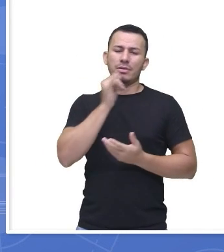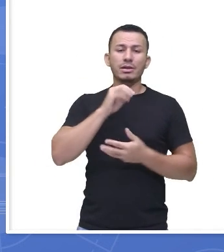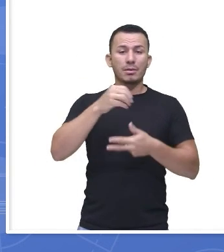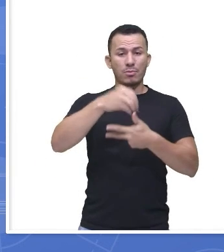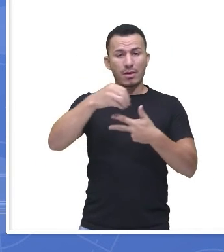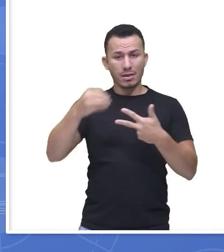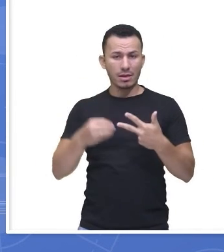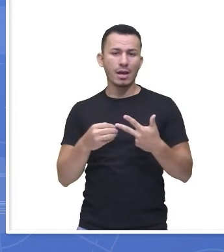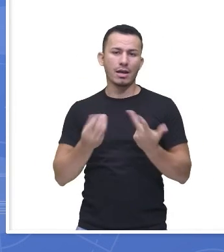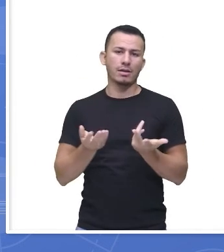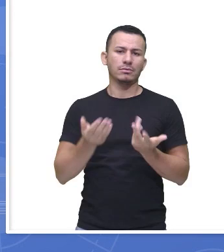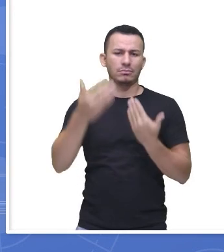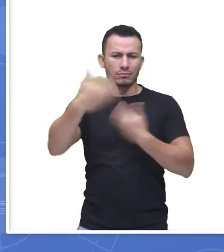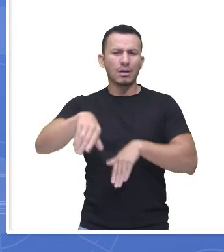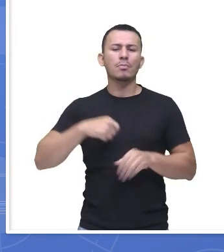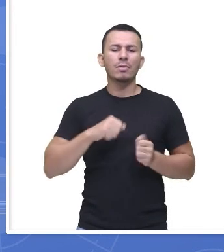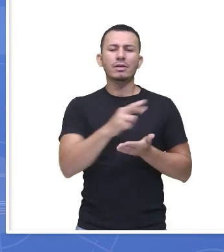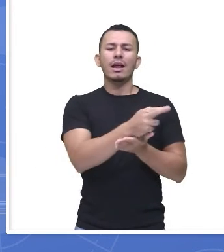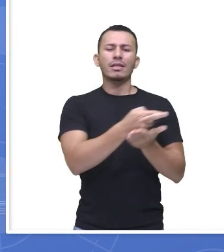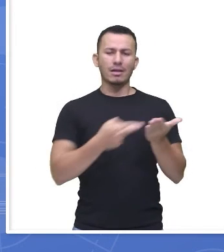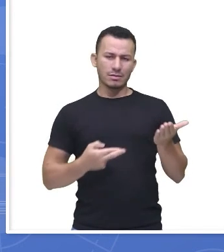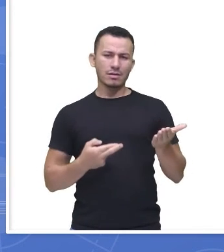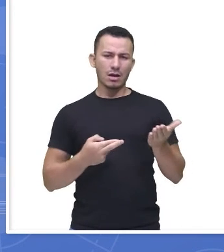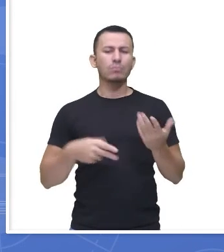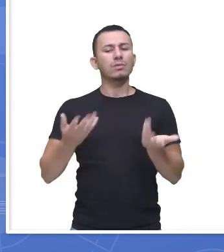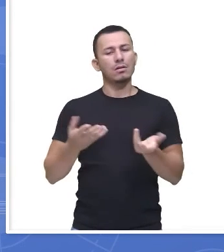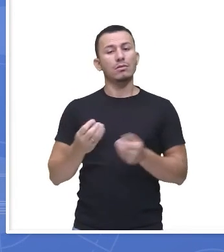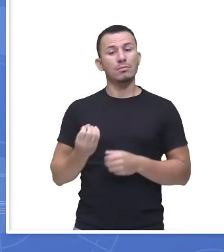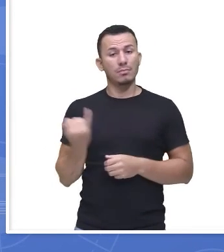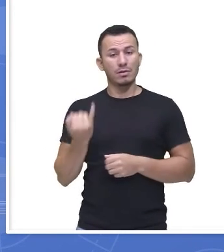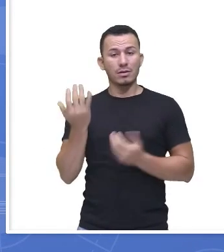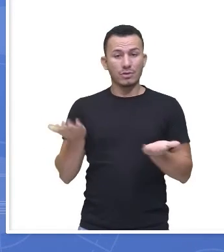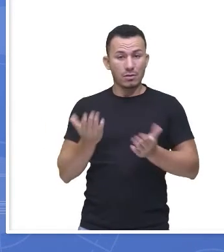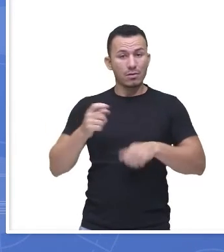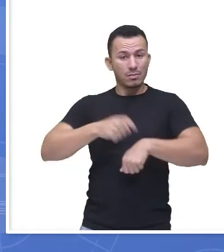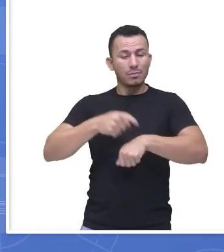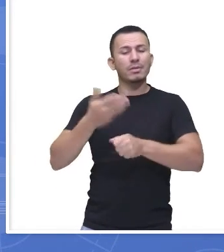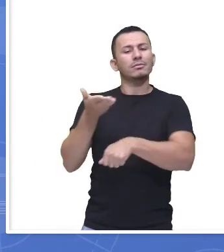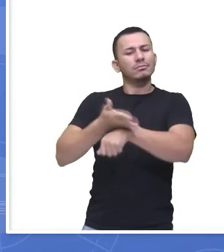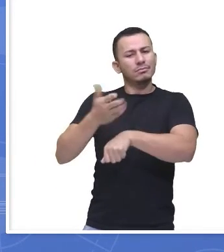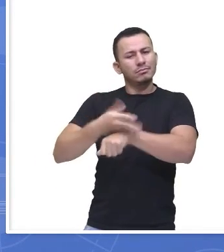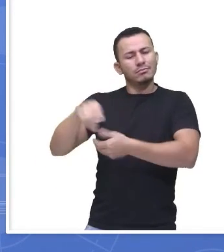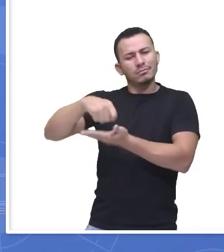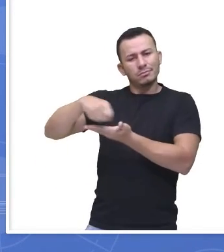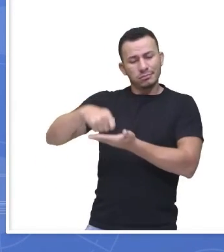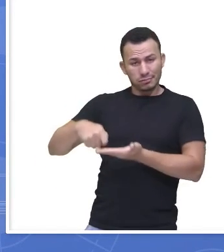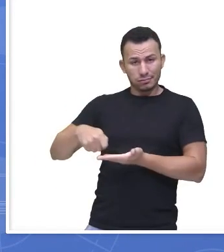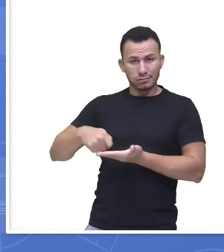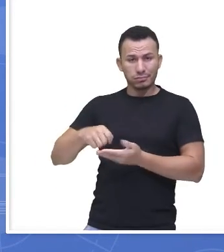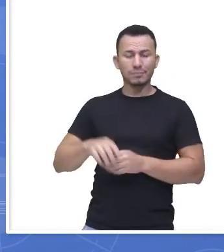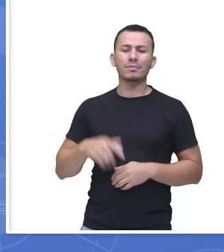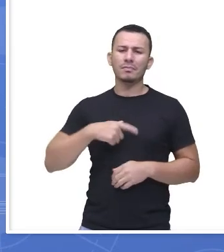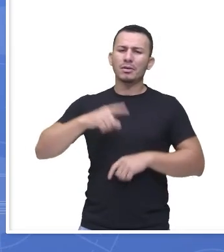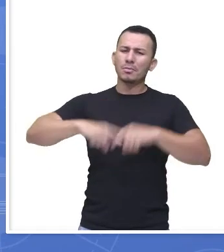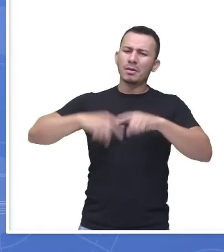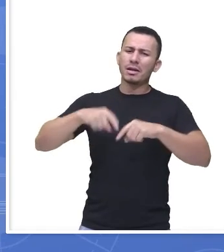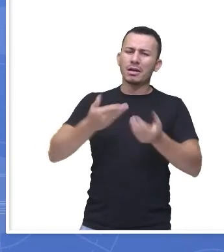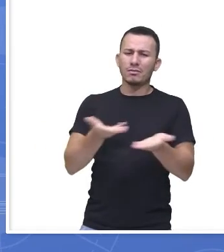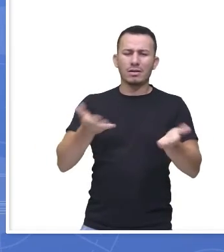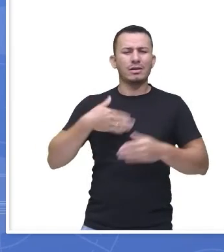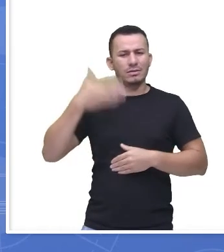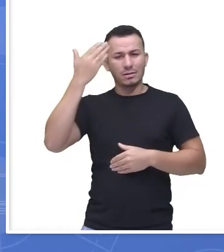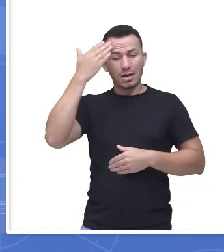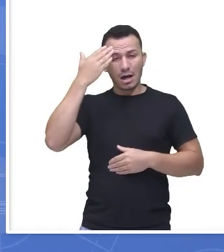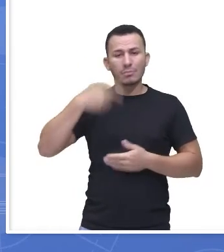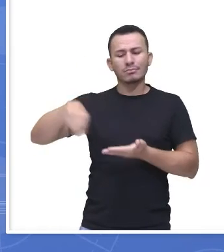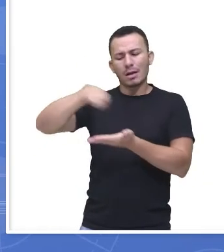Enem fazerem aí as suas redações. Treine, é preciso que vocês treinem essas questões abertas. Com todo o material que vocês têm,